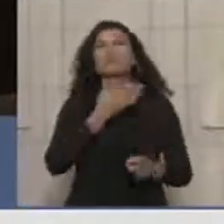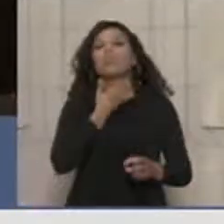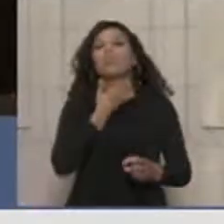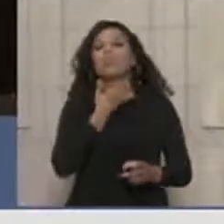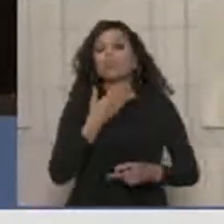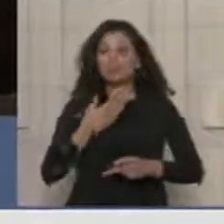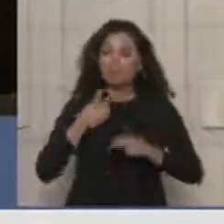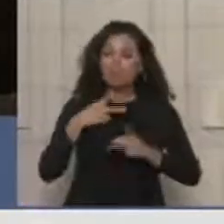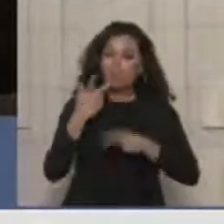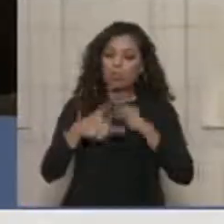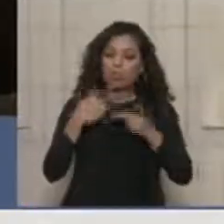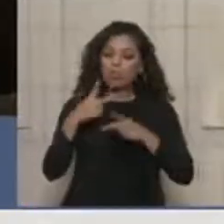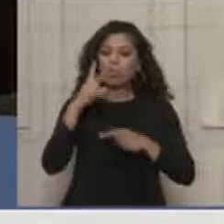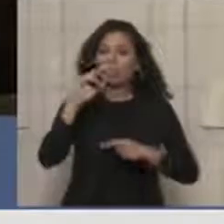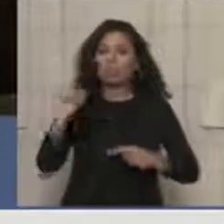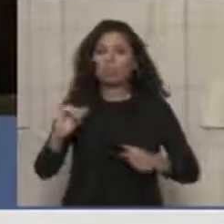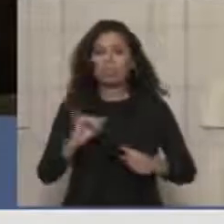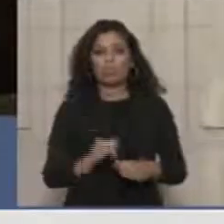ressoar